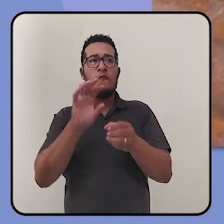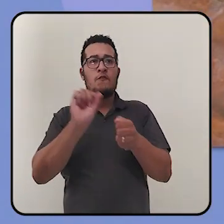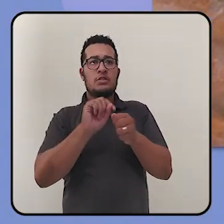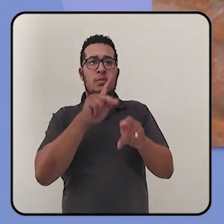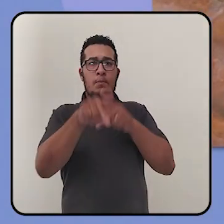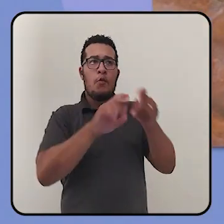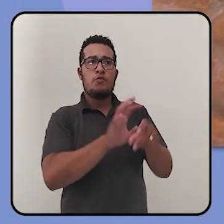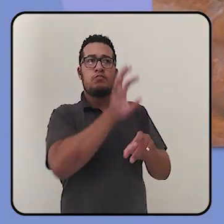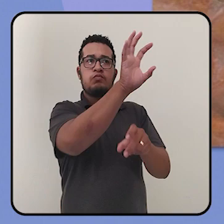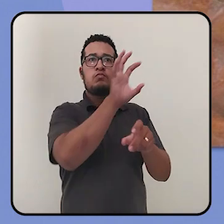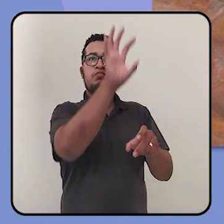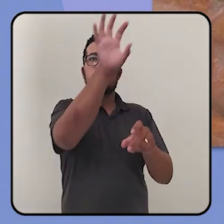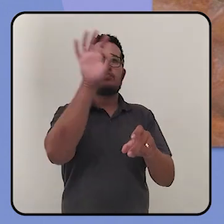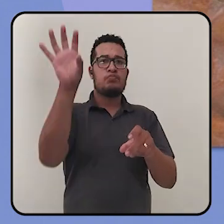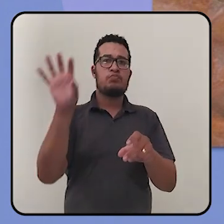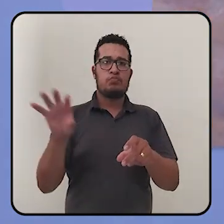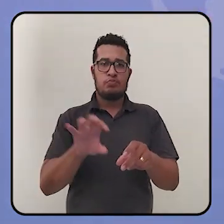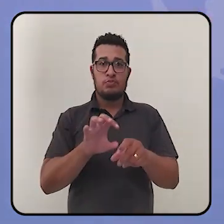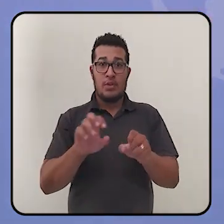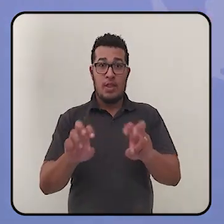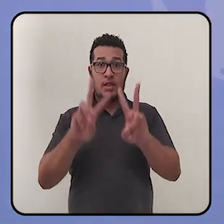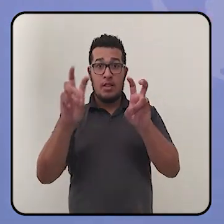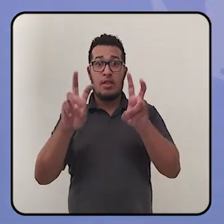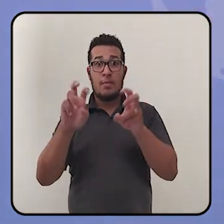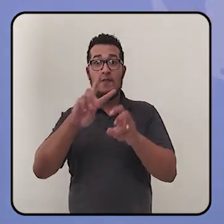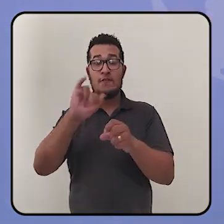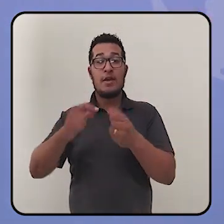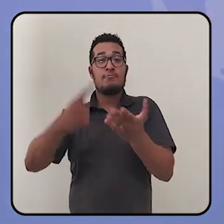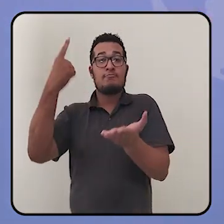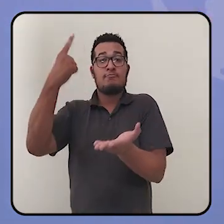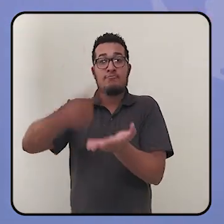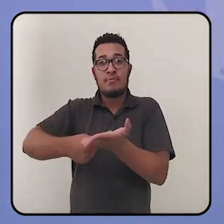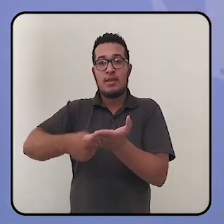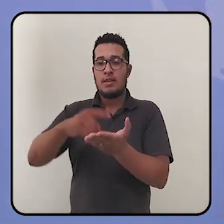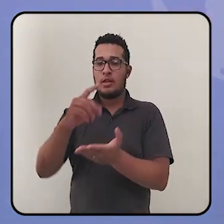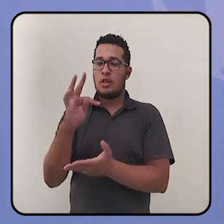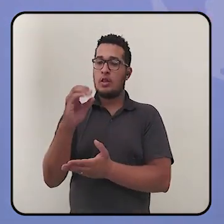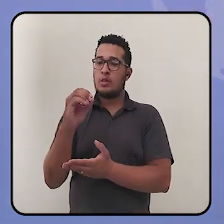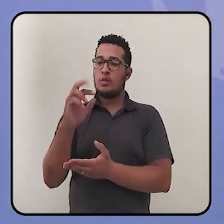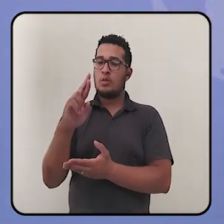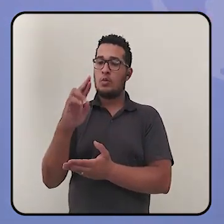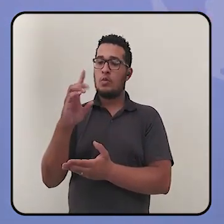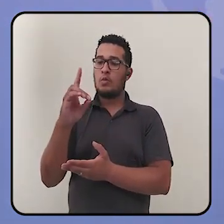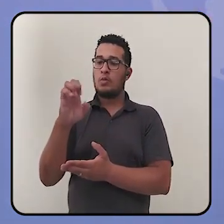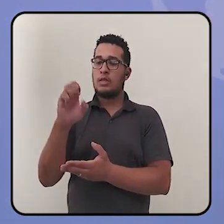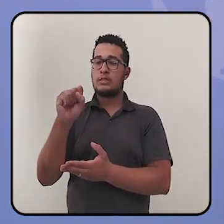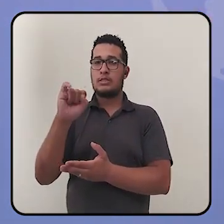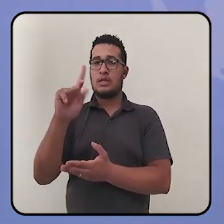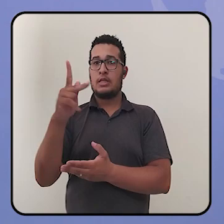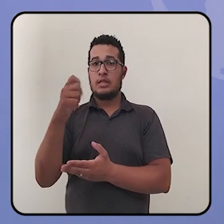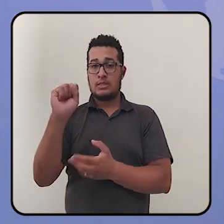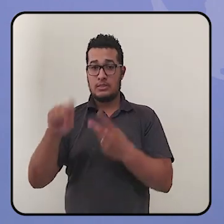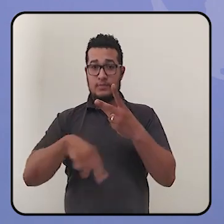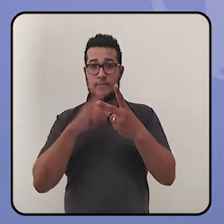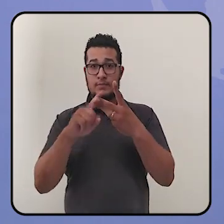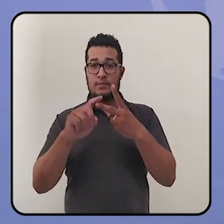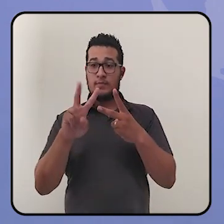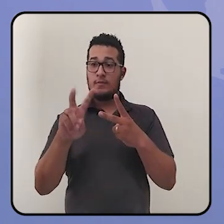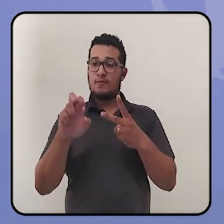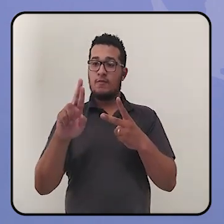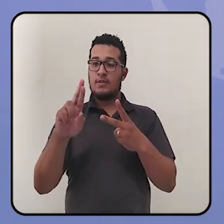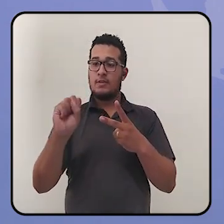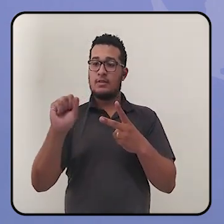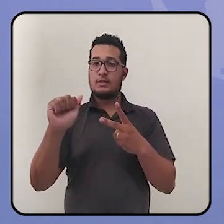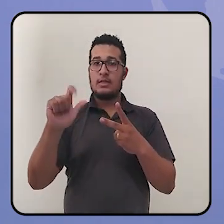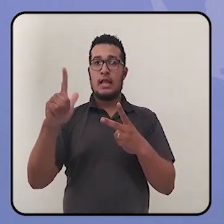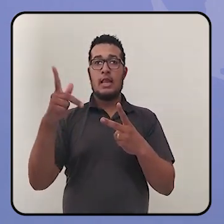Assunto muito importante porque, por meio deste conteúdo, nós iremos perceber, entender como eram que viviam os primeiros